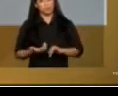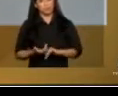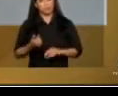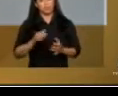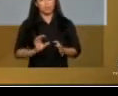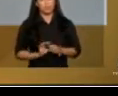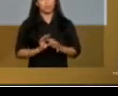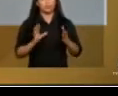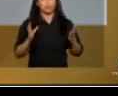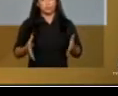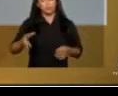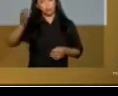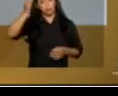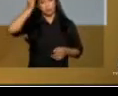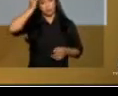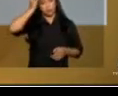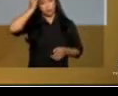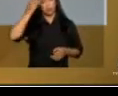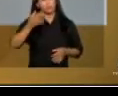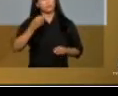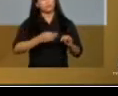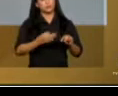levar à consideração dos eminentes pares